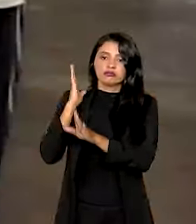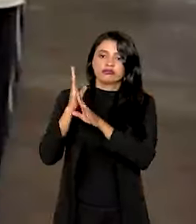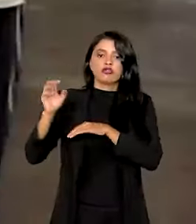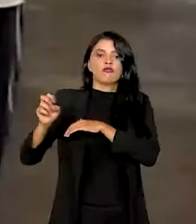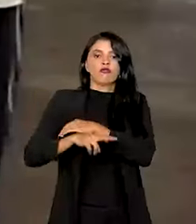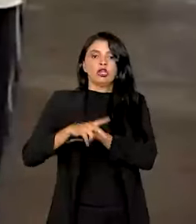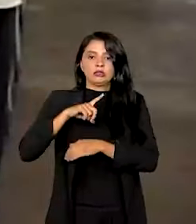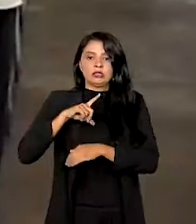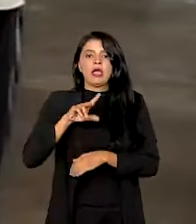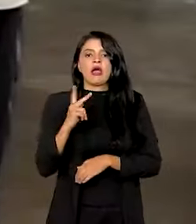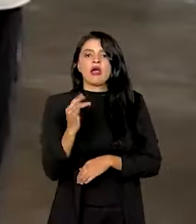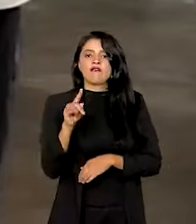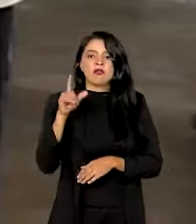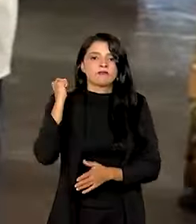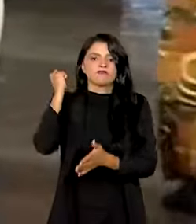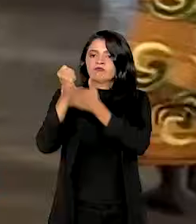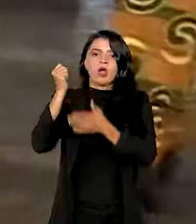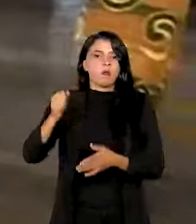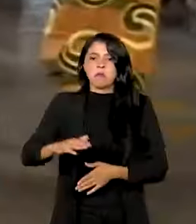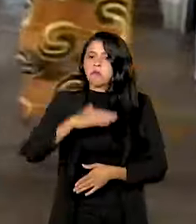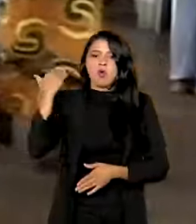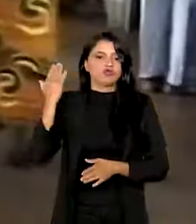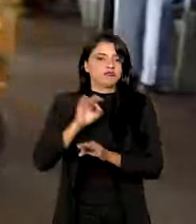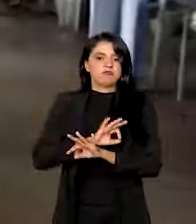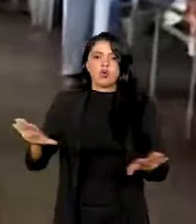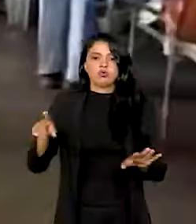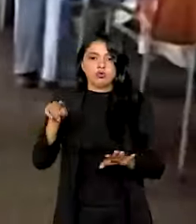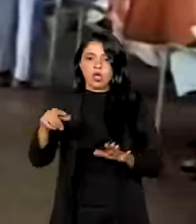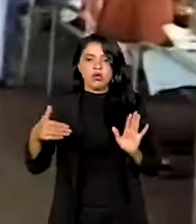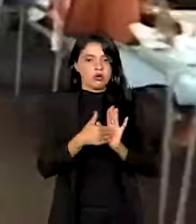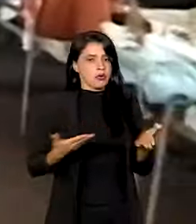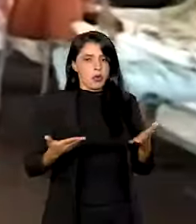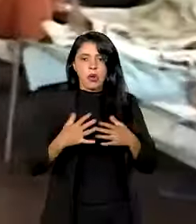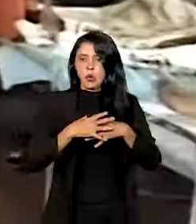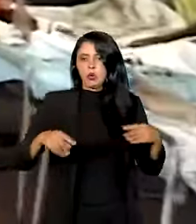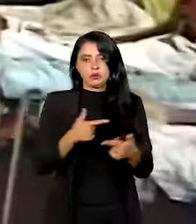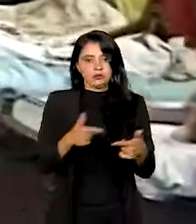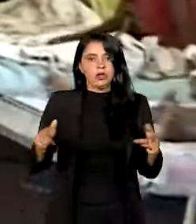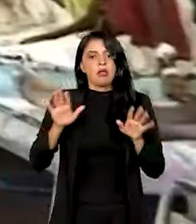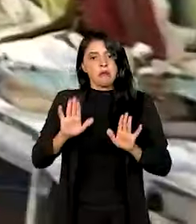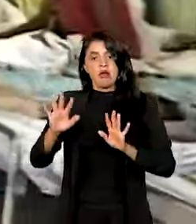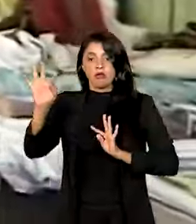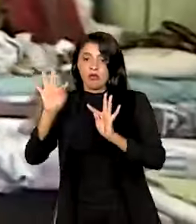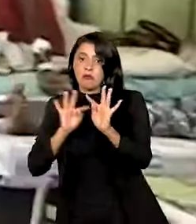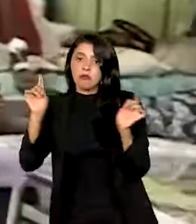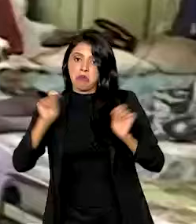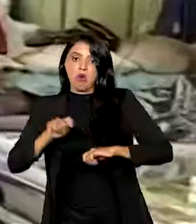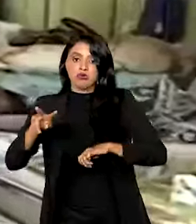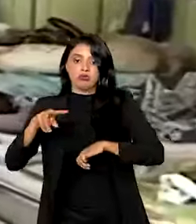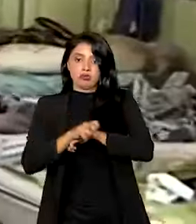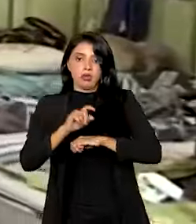ter HIV era uma sentença de morte. Até hoje, não há cura, mas os tratamentos permitem ter o vírus e